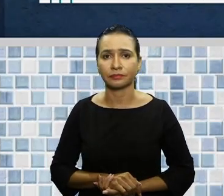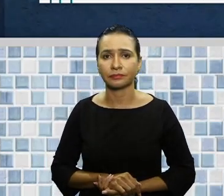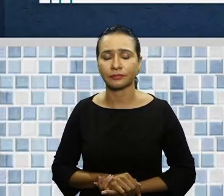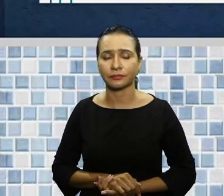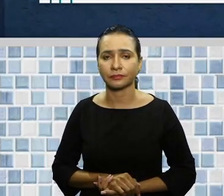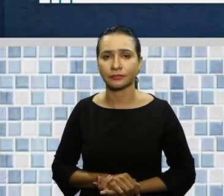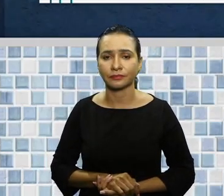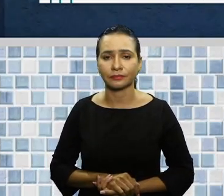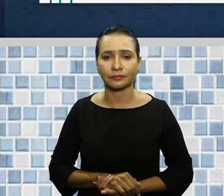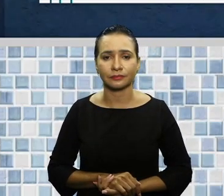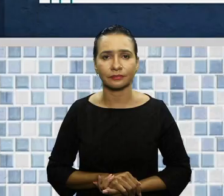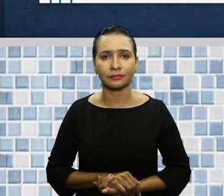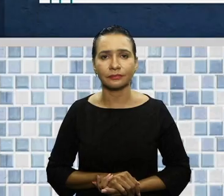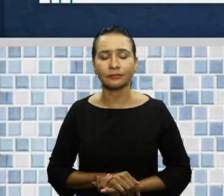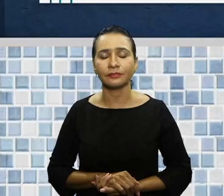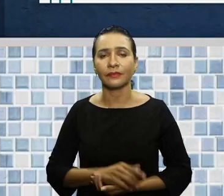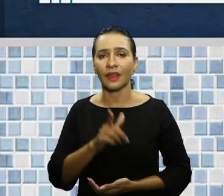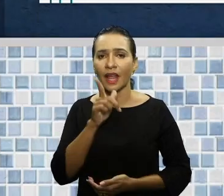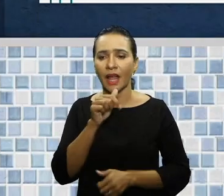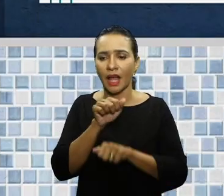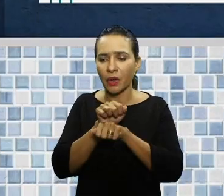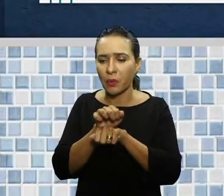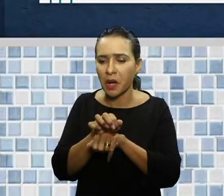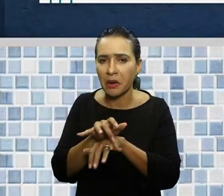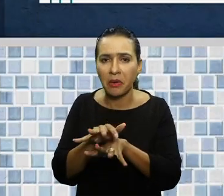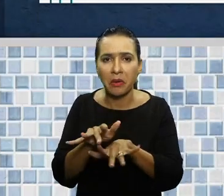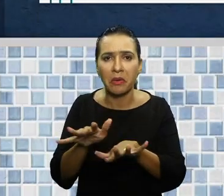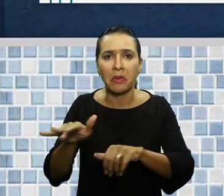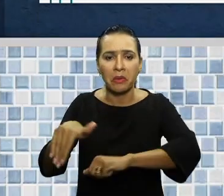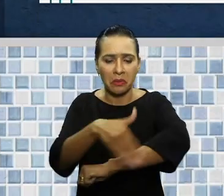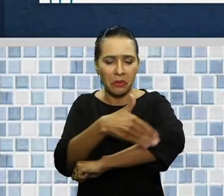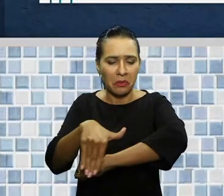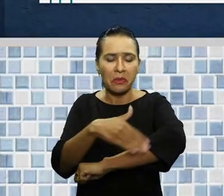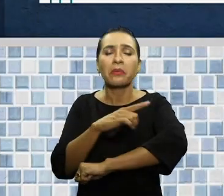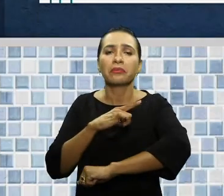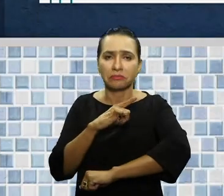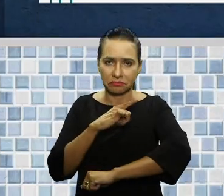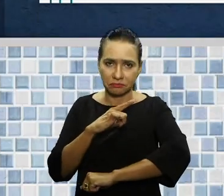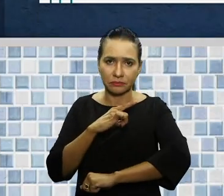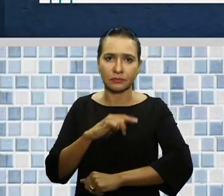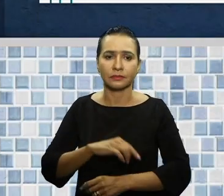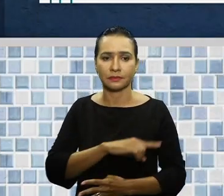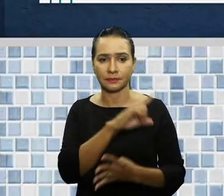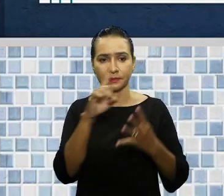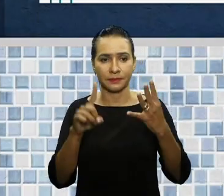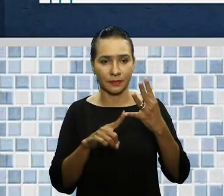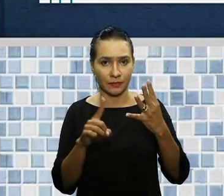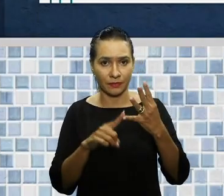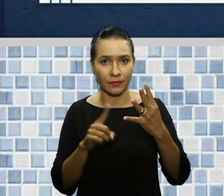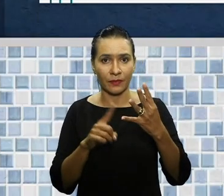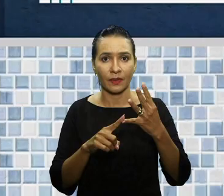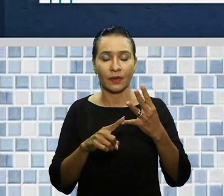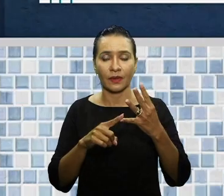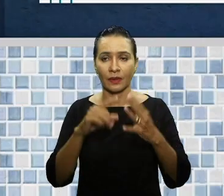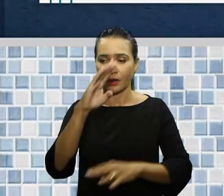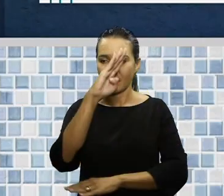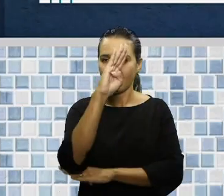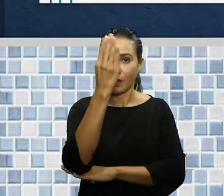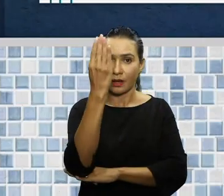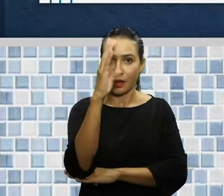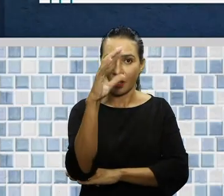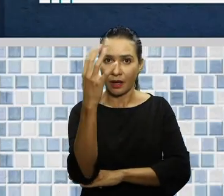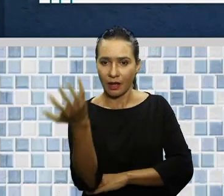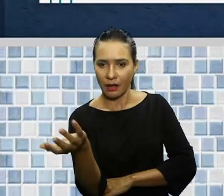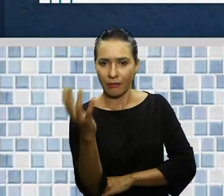instalações jorrando água ou esgoto mesmo no meio da rua. Corte indevido de árvores,